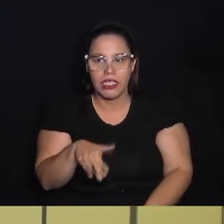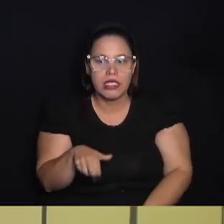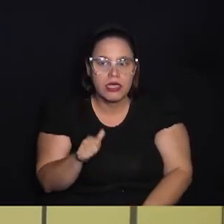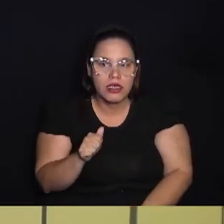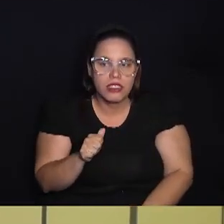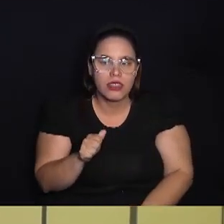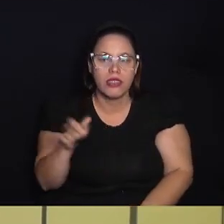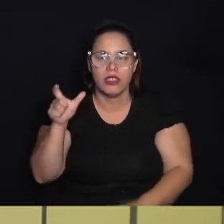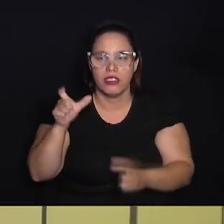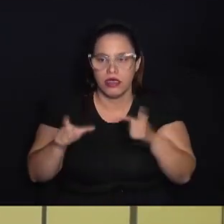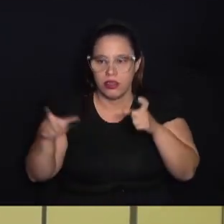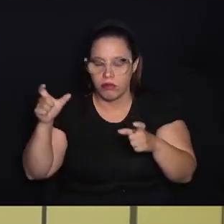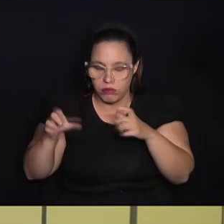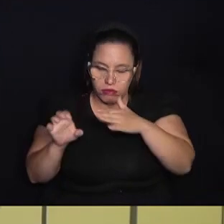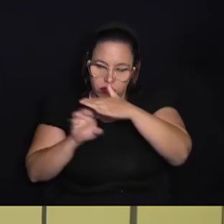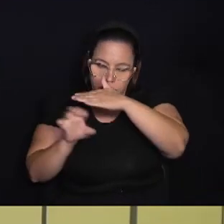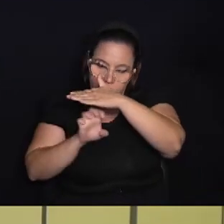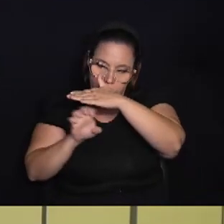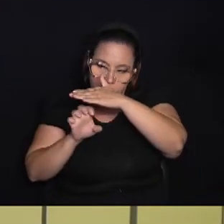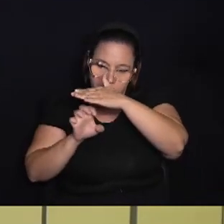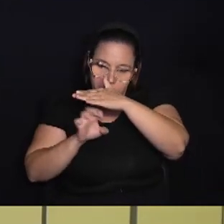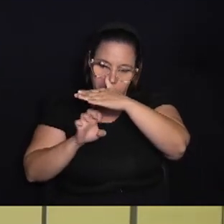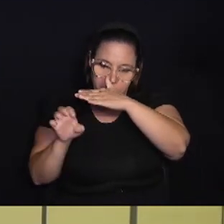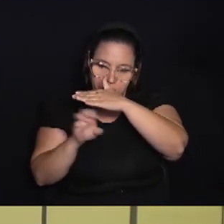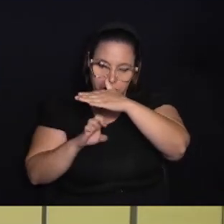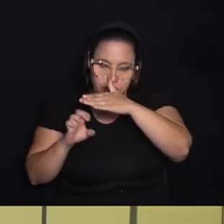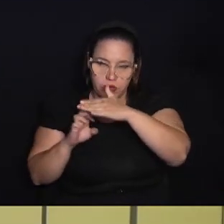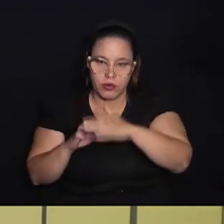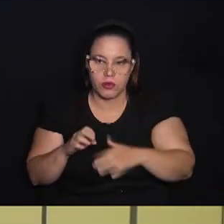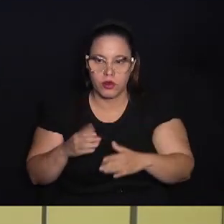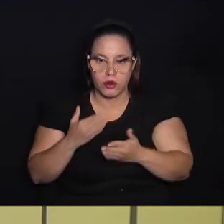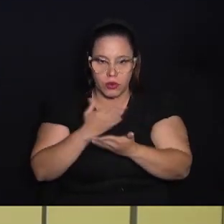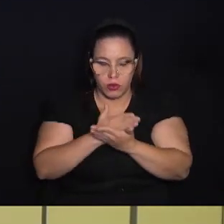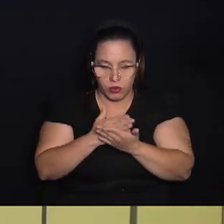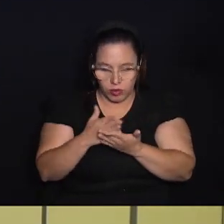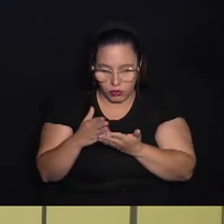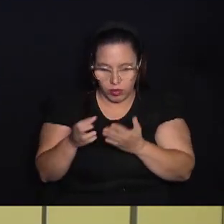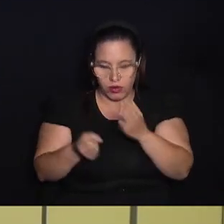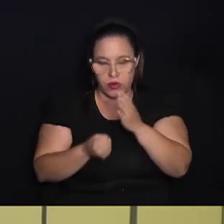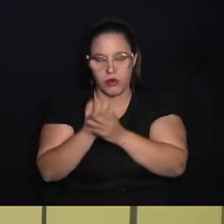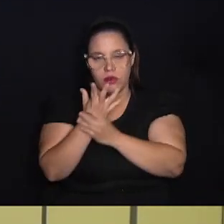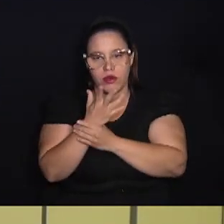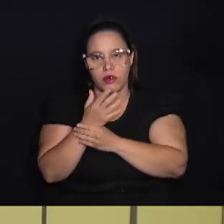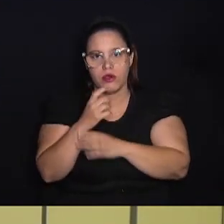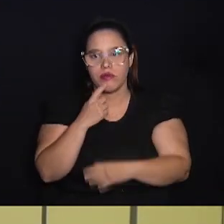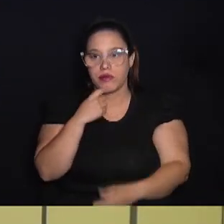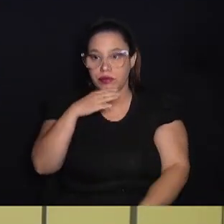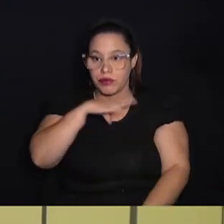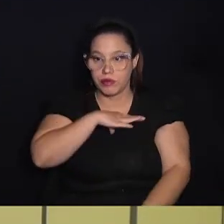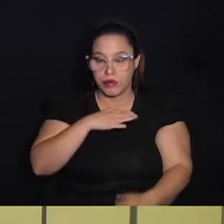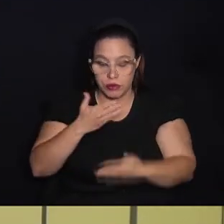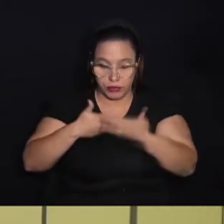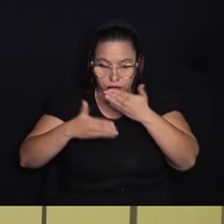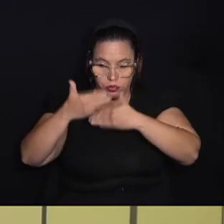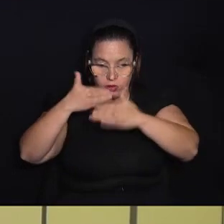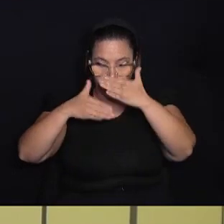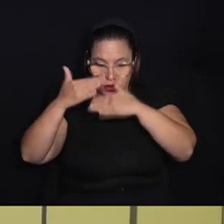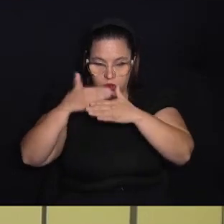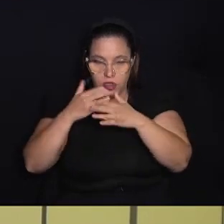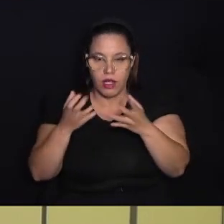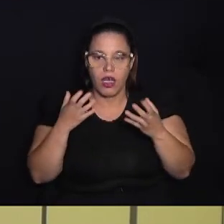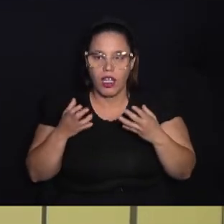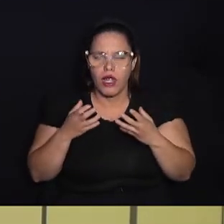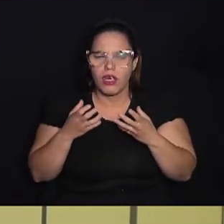tem as histórias das empresas empresas que iniciaram aqui na cidade que ajudaram a desenvolver a cidade então aquelas empresas que querem contar a sua